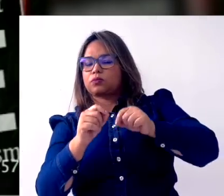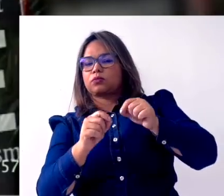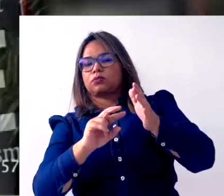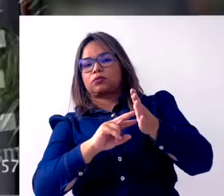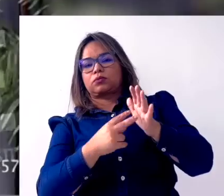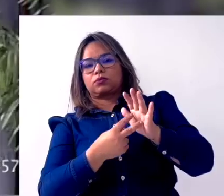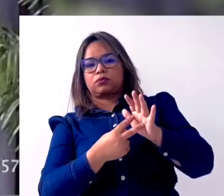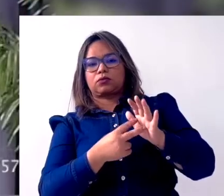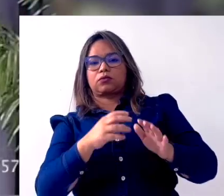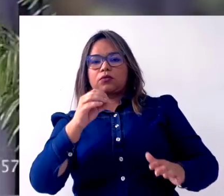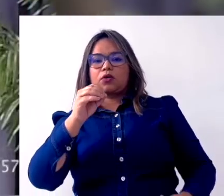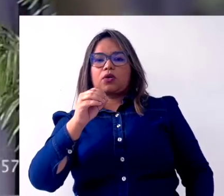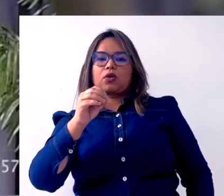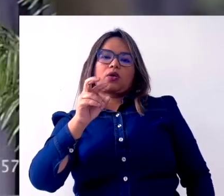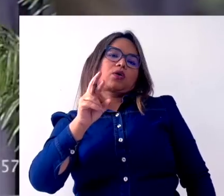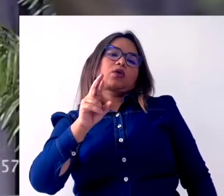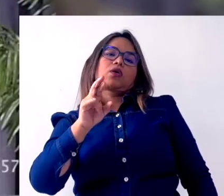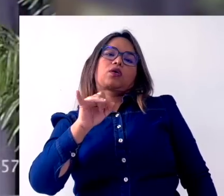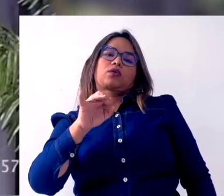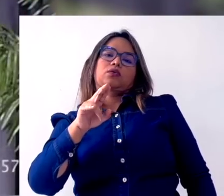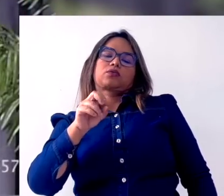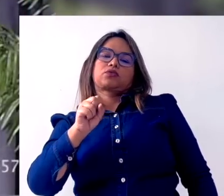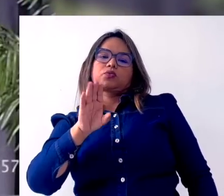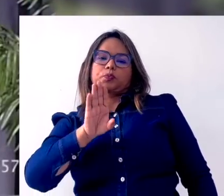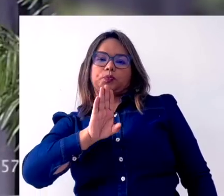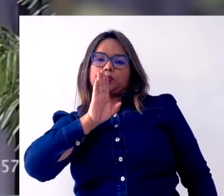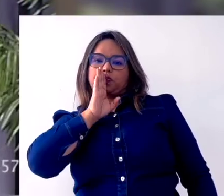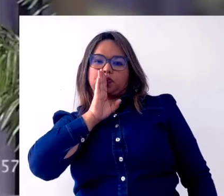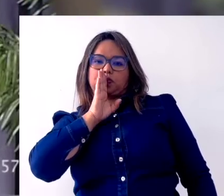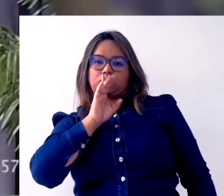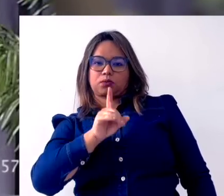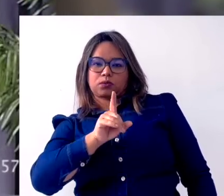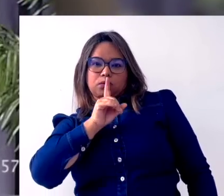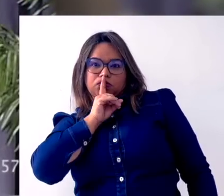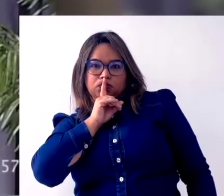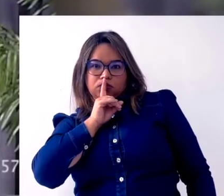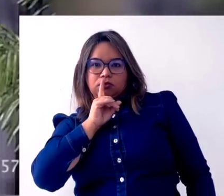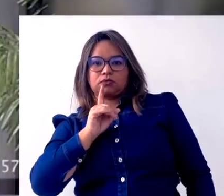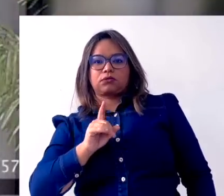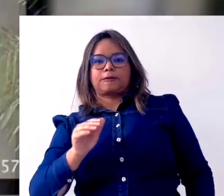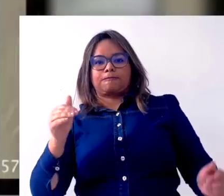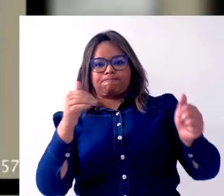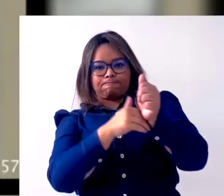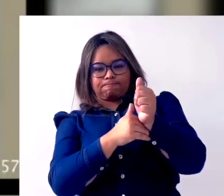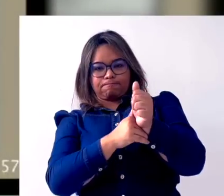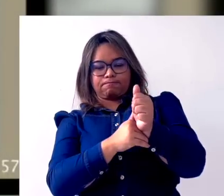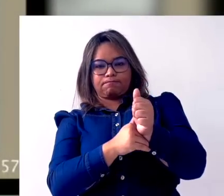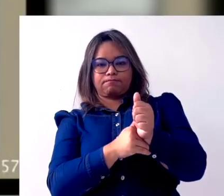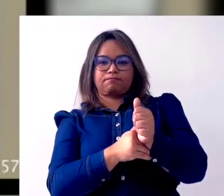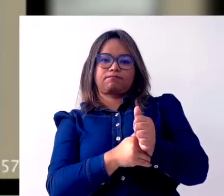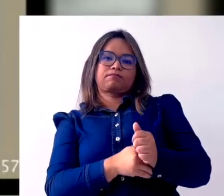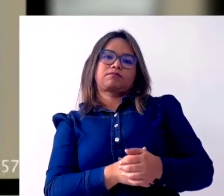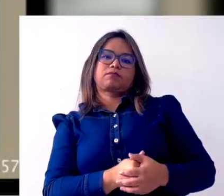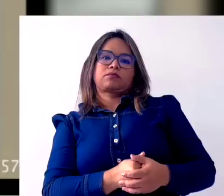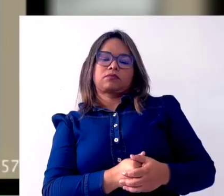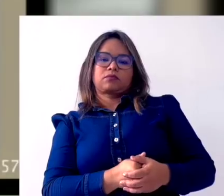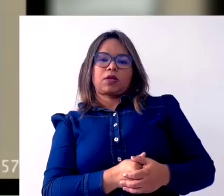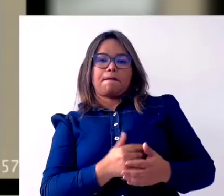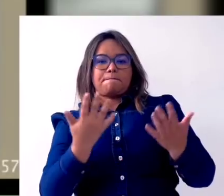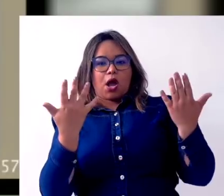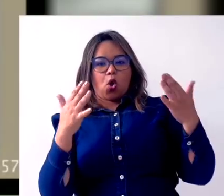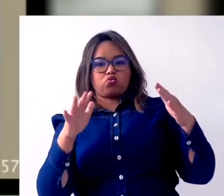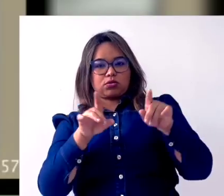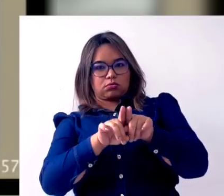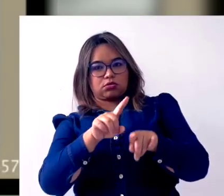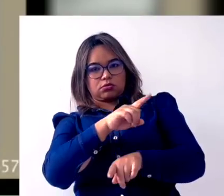Horus. Silêncio, algo secreto. As mãos postas também significam algo. Somente o presidente